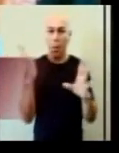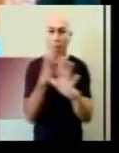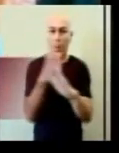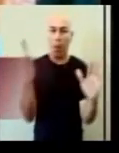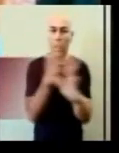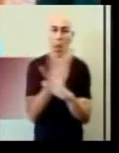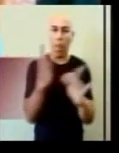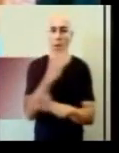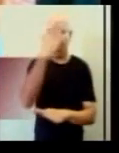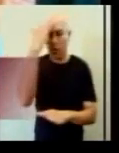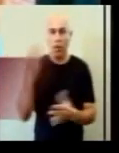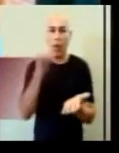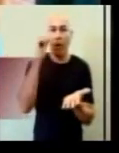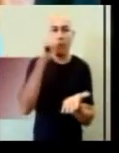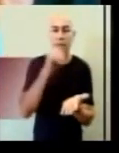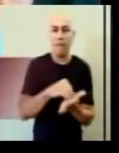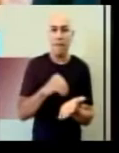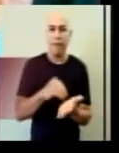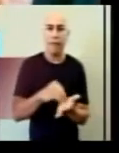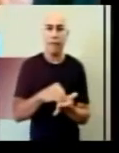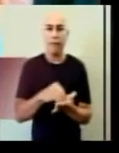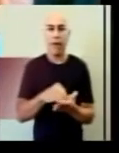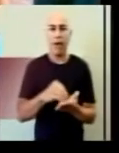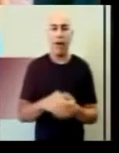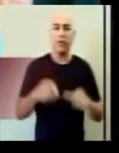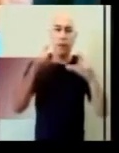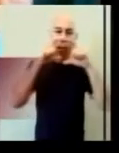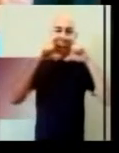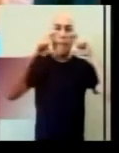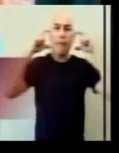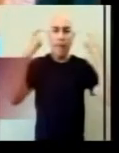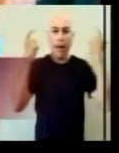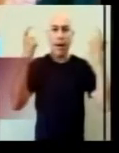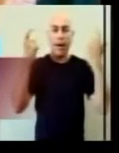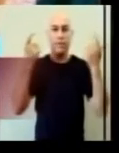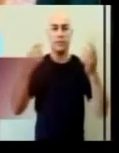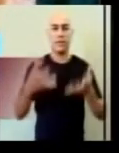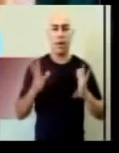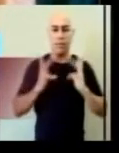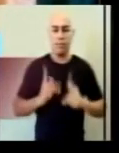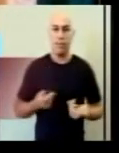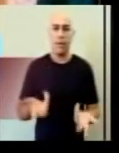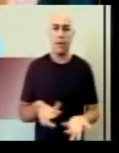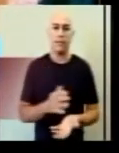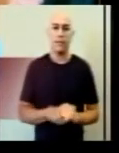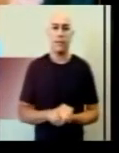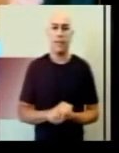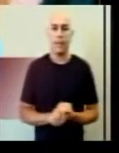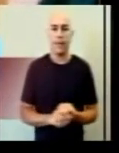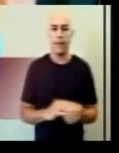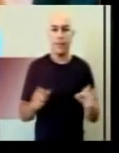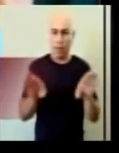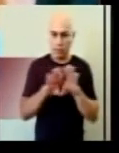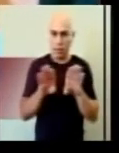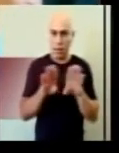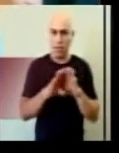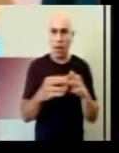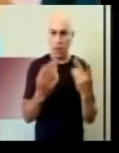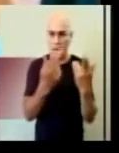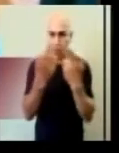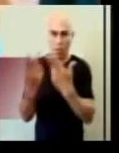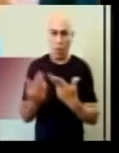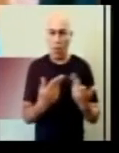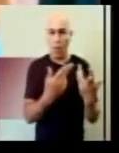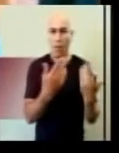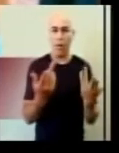Aglomerações, falta de uso de máscara e assim por diante. A mesma coisa nós notamos